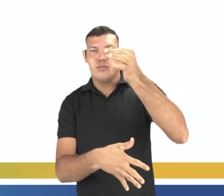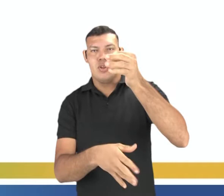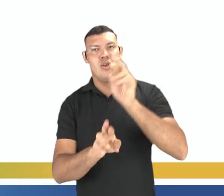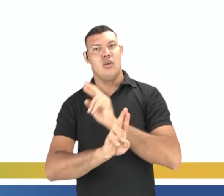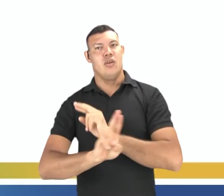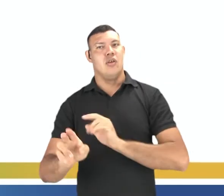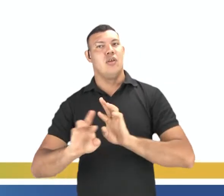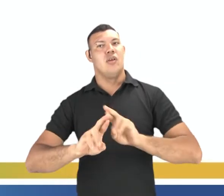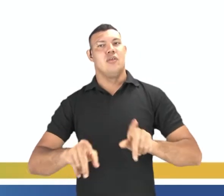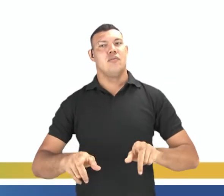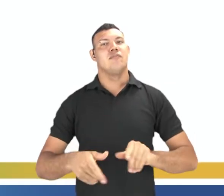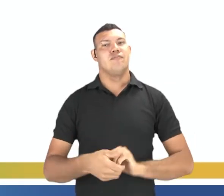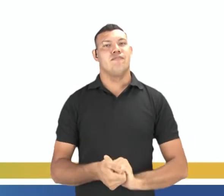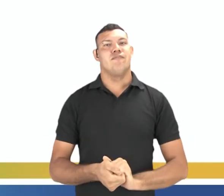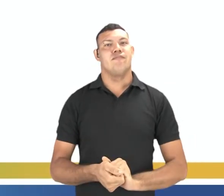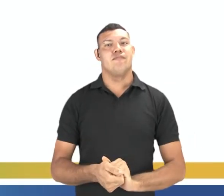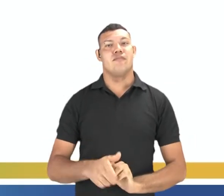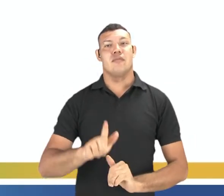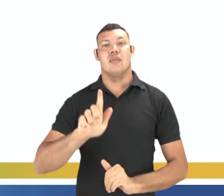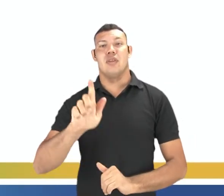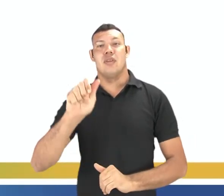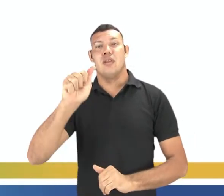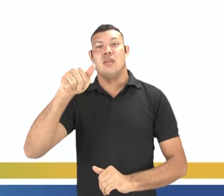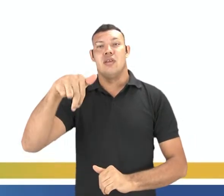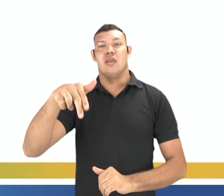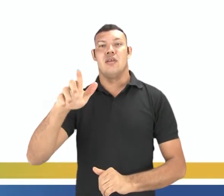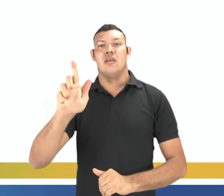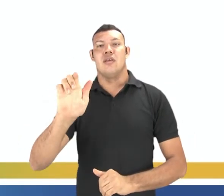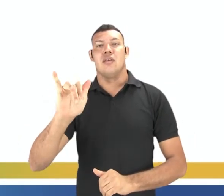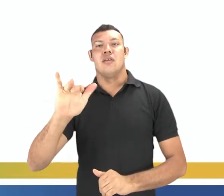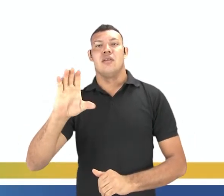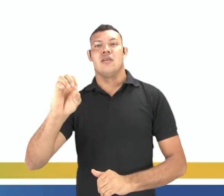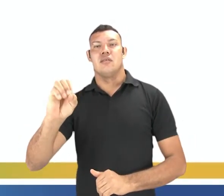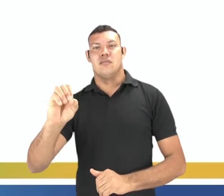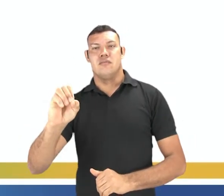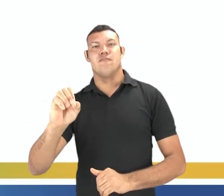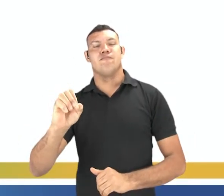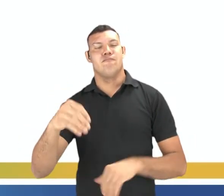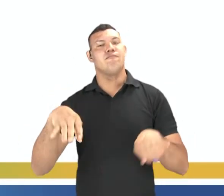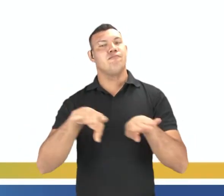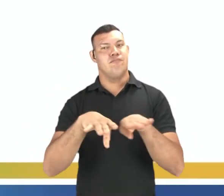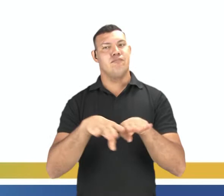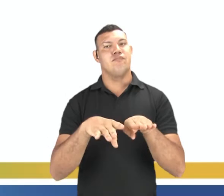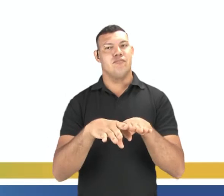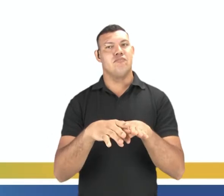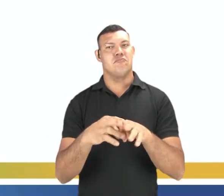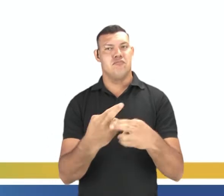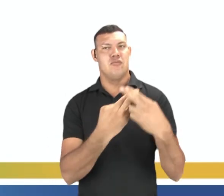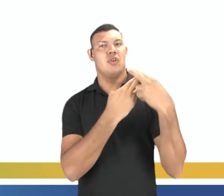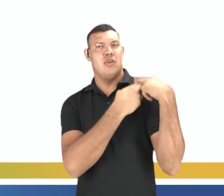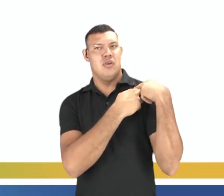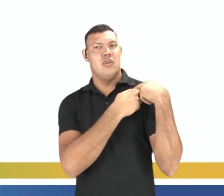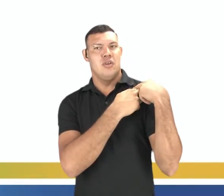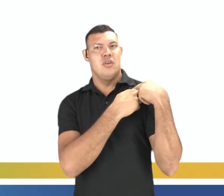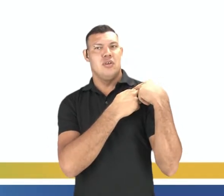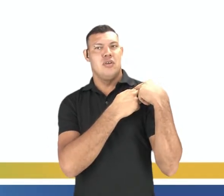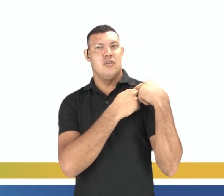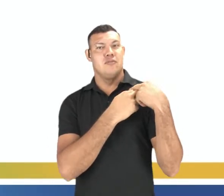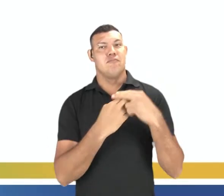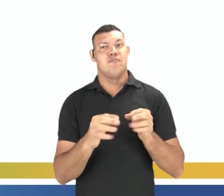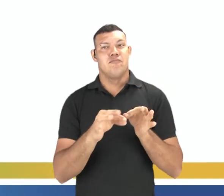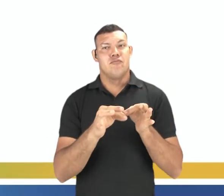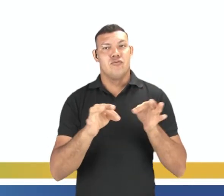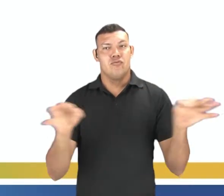denominação. Os gânglios, que também compõem o sistema nervoso periférico, são as dilatações onde